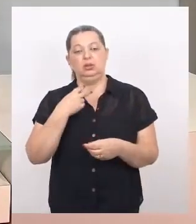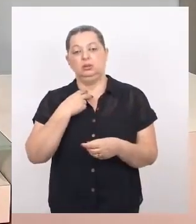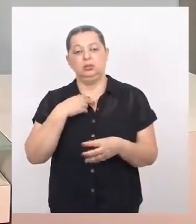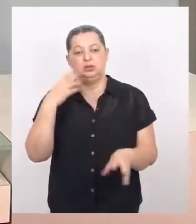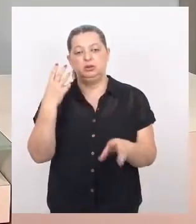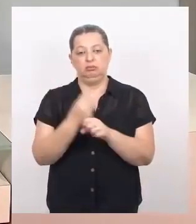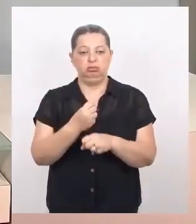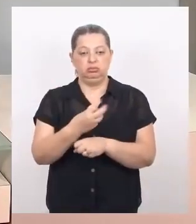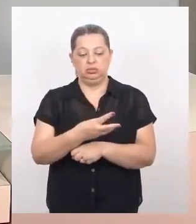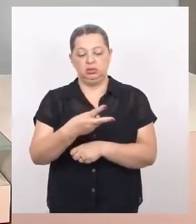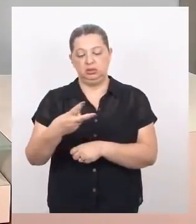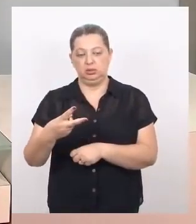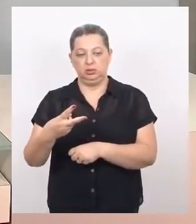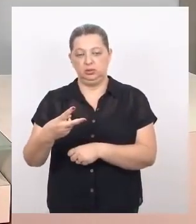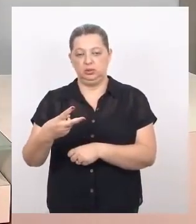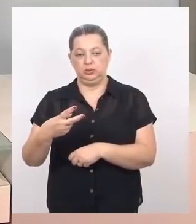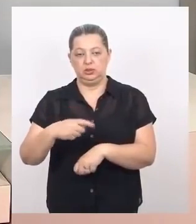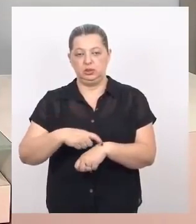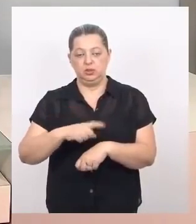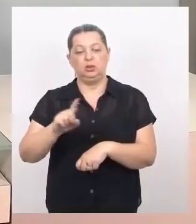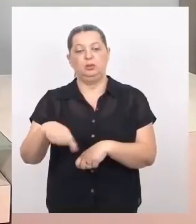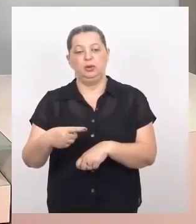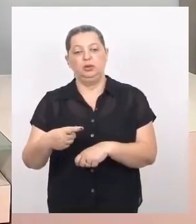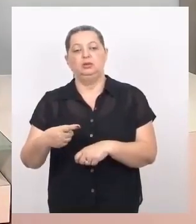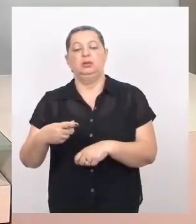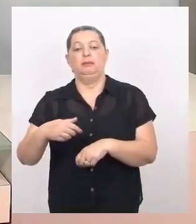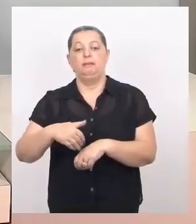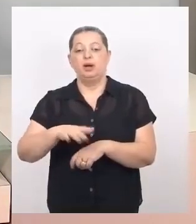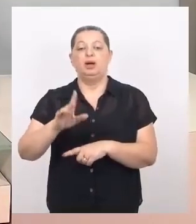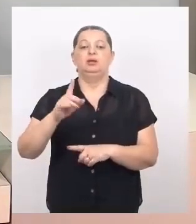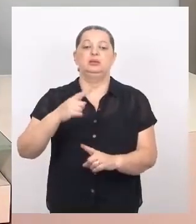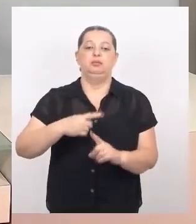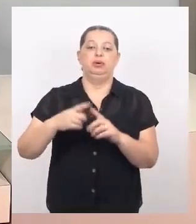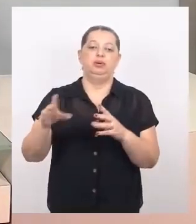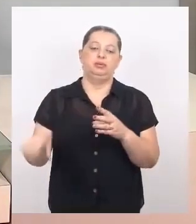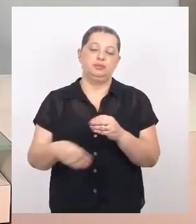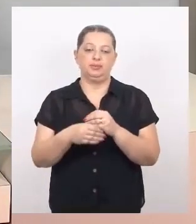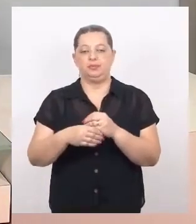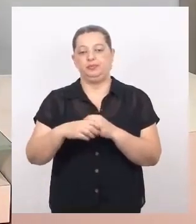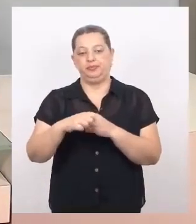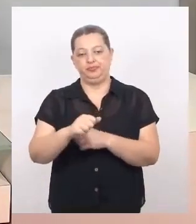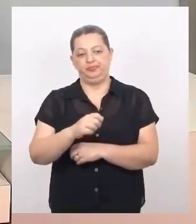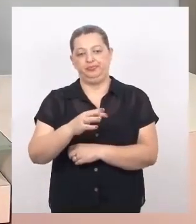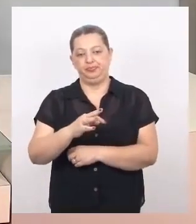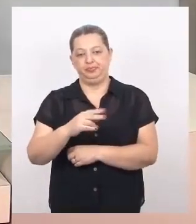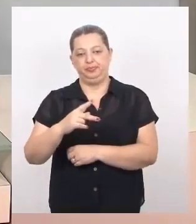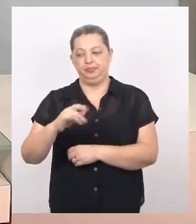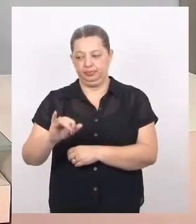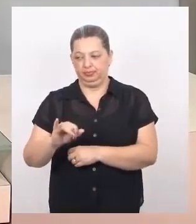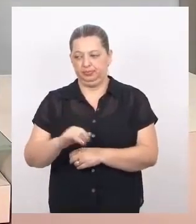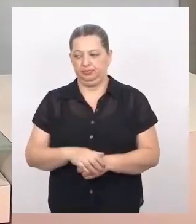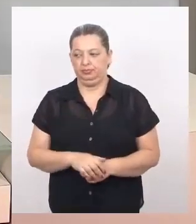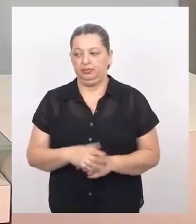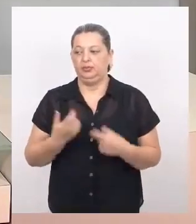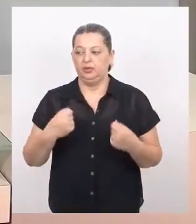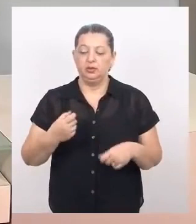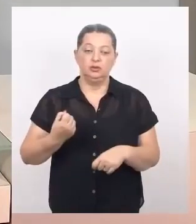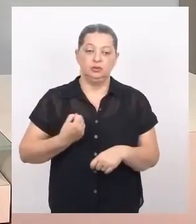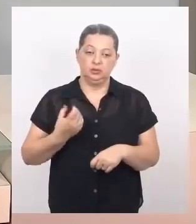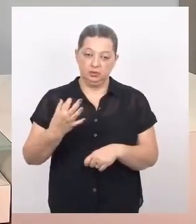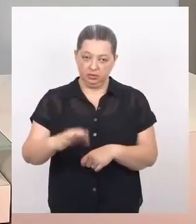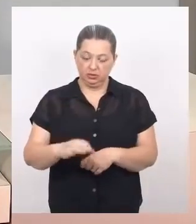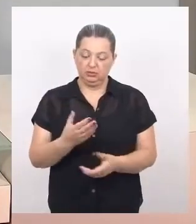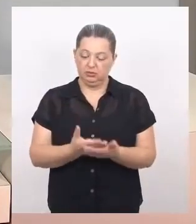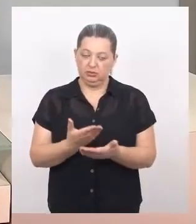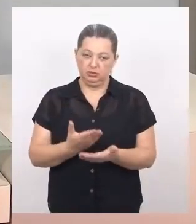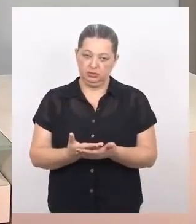mais os tempos de ATPI. Então, o diretor, quando for atribuir, tem que se atentar a isso para atribuir o número certinho de aulas, para que não